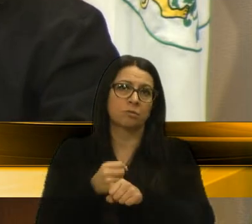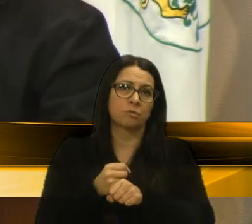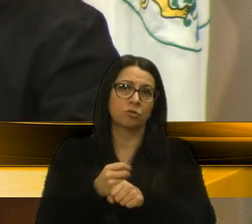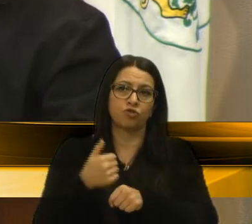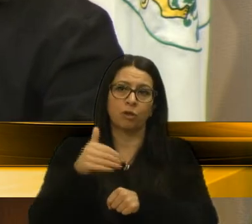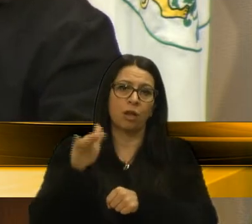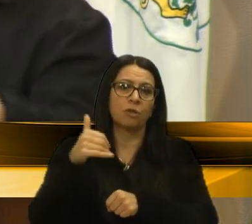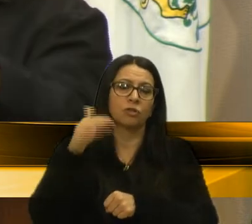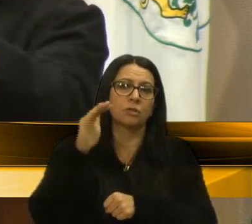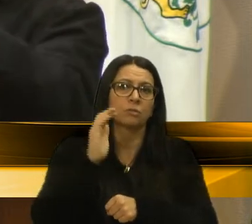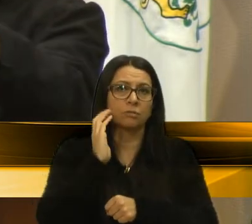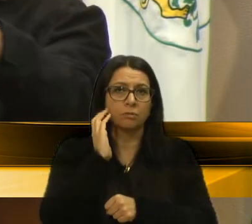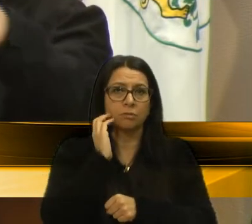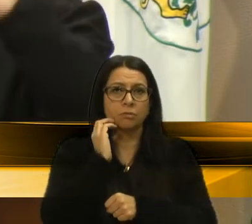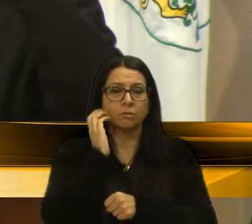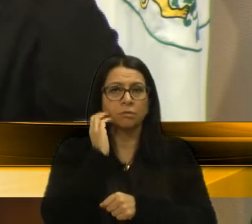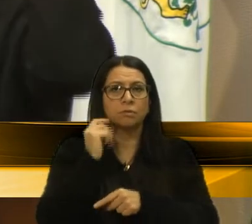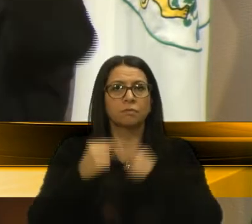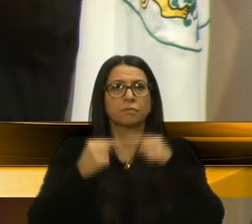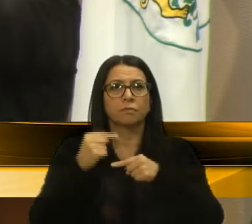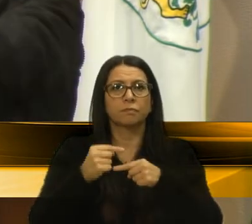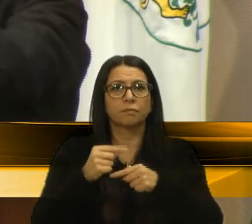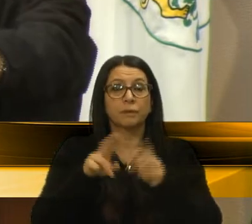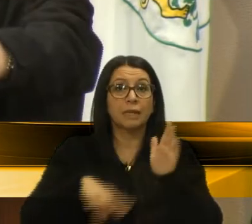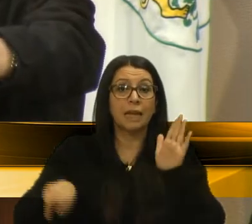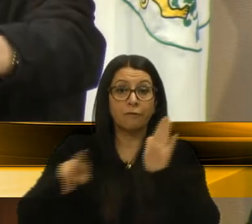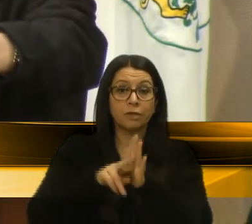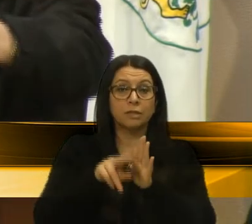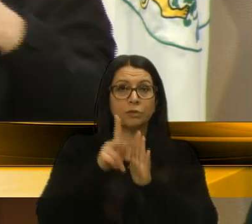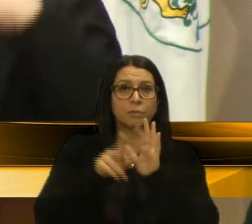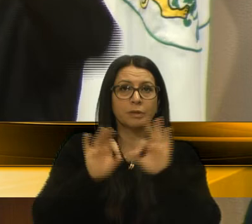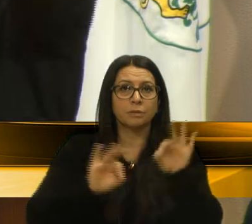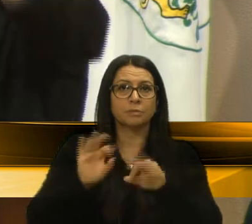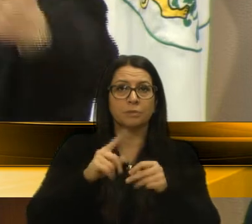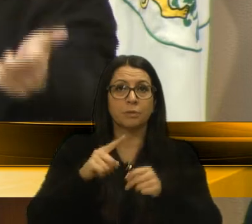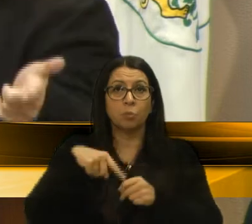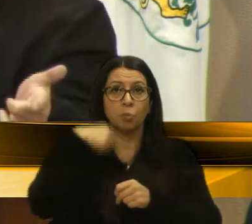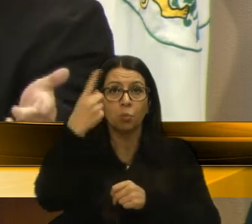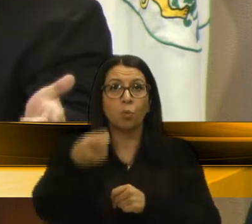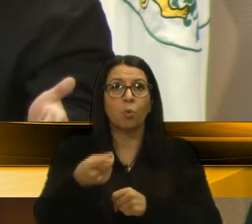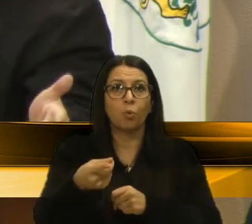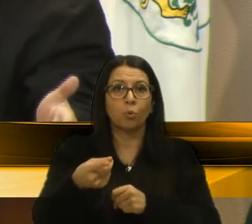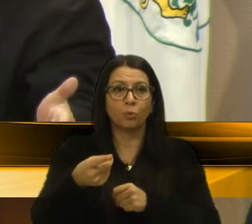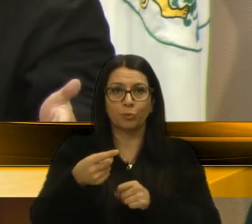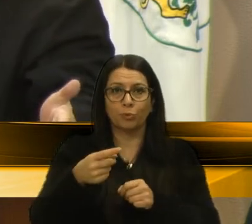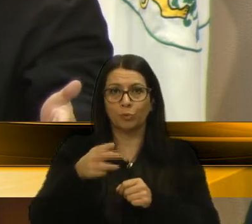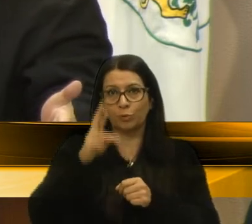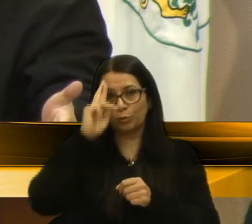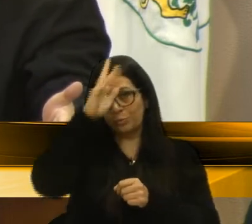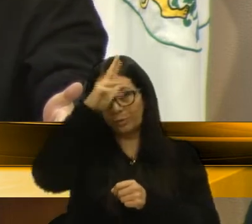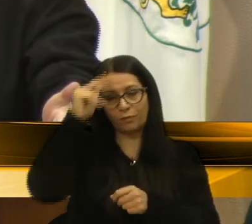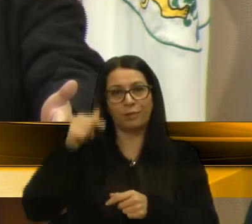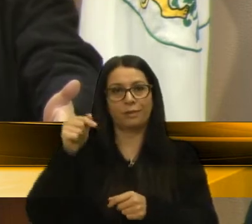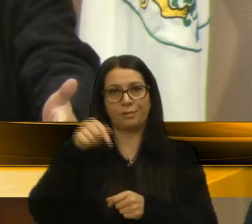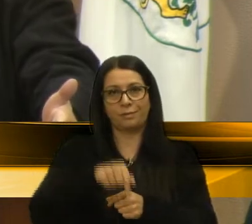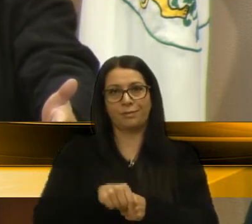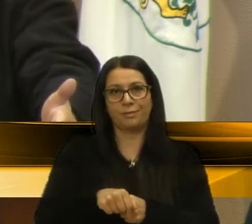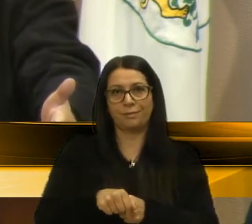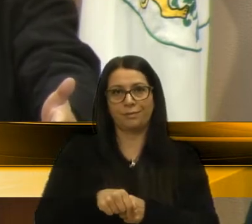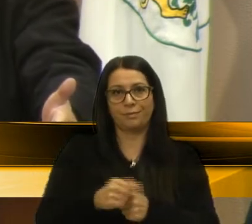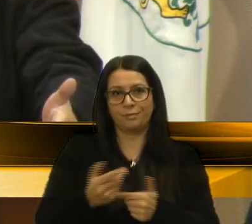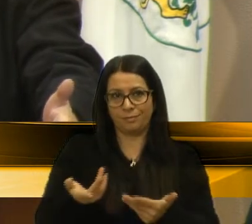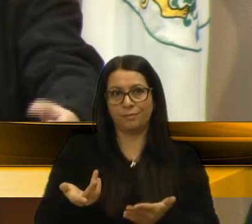jogando, quem sabe, já a discussão da revisão do plano diretor para a próxima legislatura. Para a